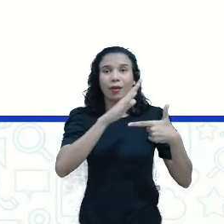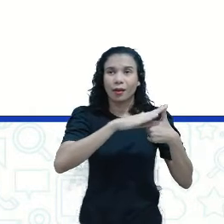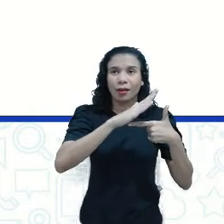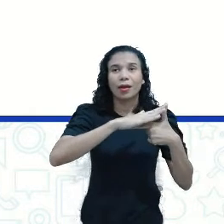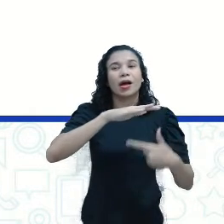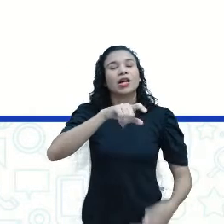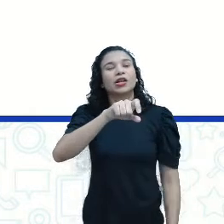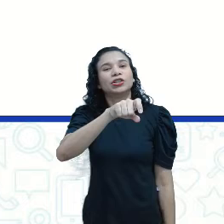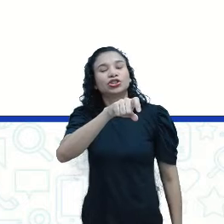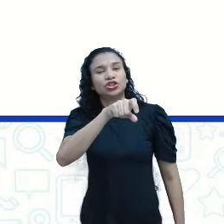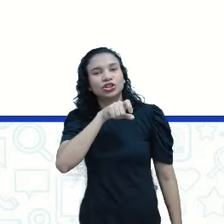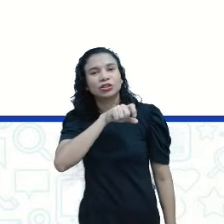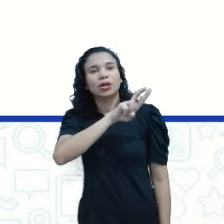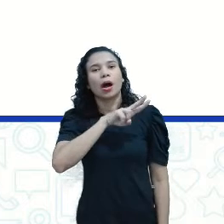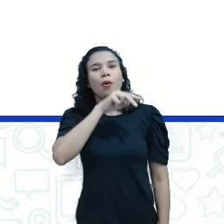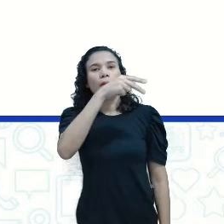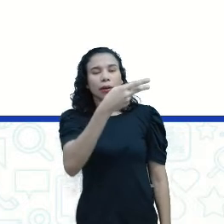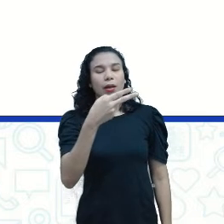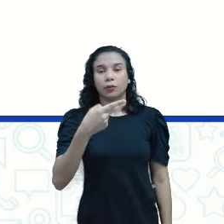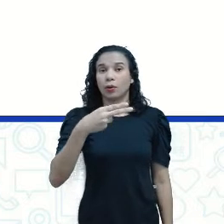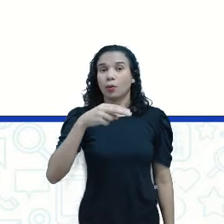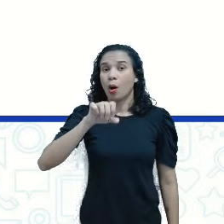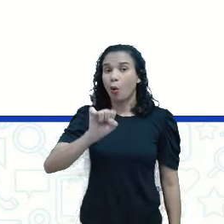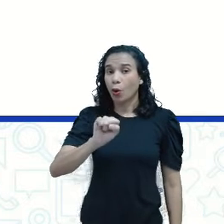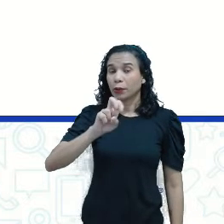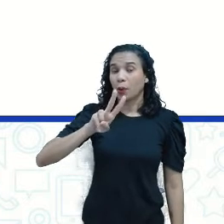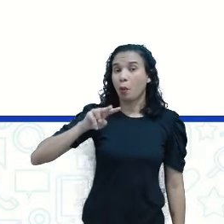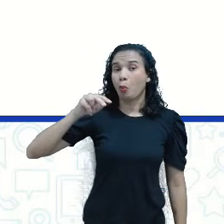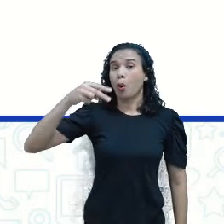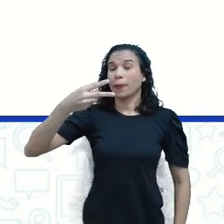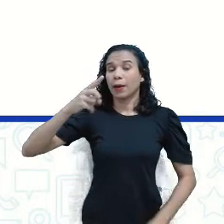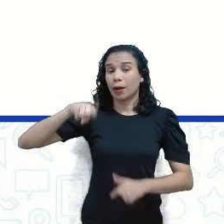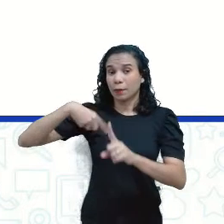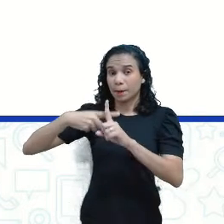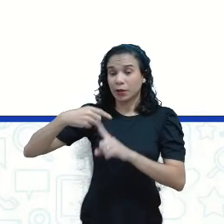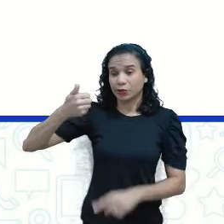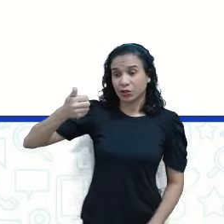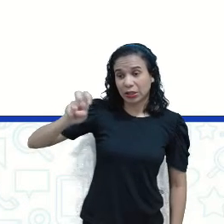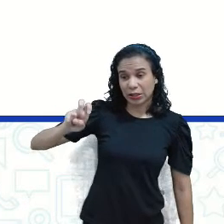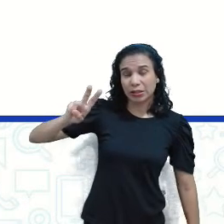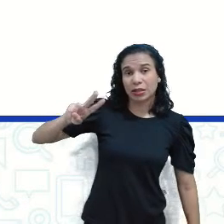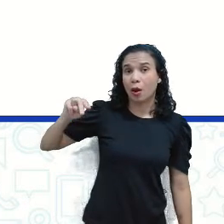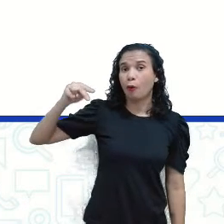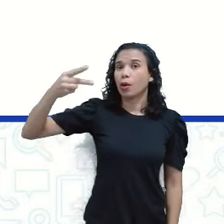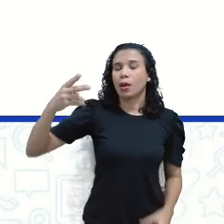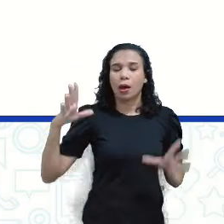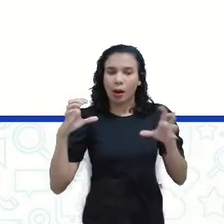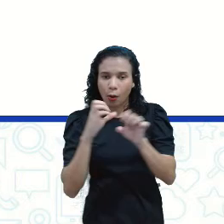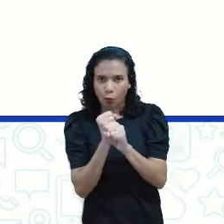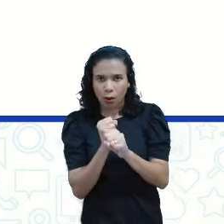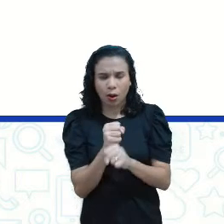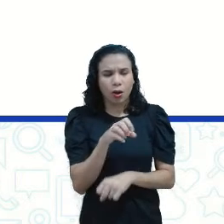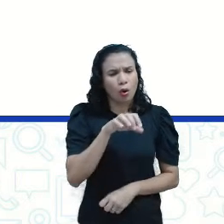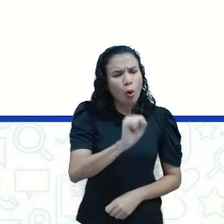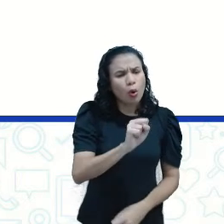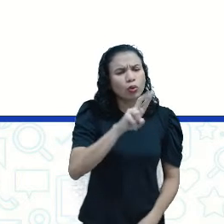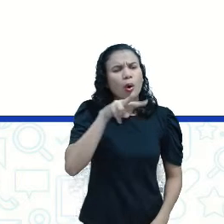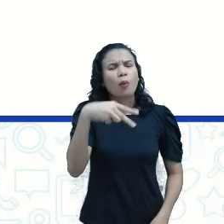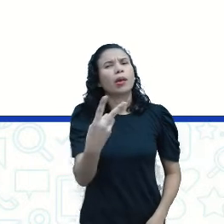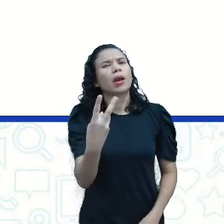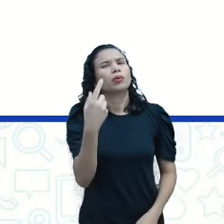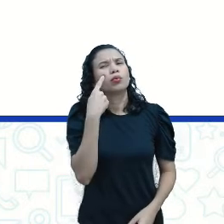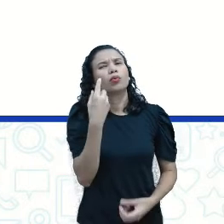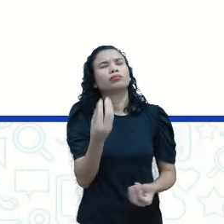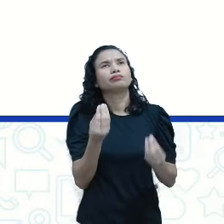ao quadrado é igual a 8 ao quadrado mais 15 ao quadrado. E aí eu faço o cálculo de 8 ao quadrado. E vamos revisar um